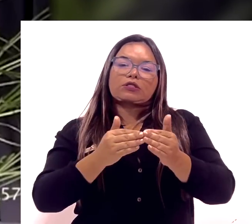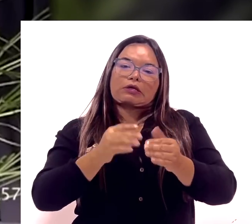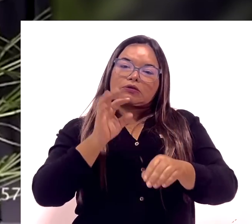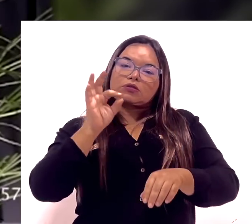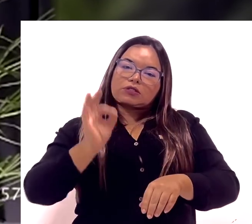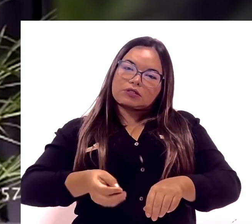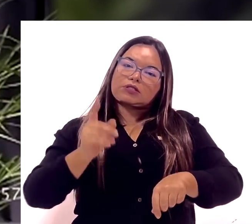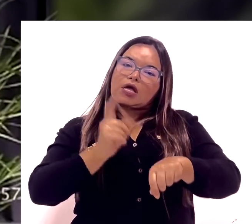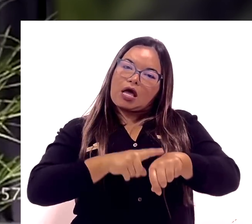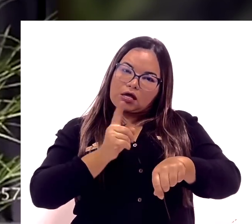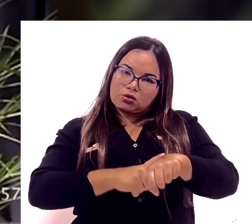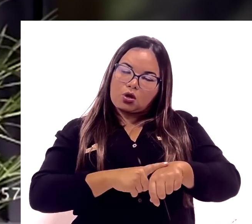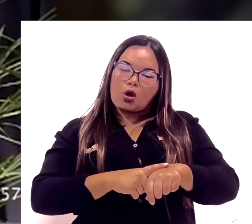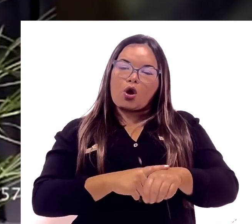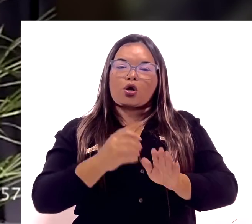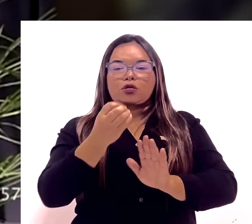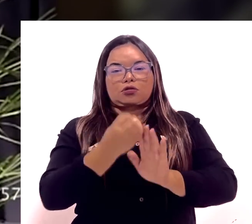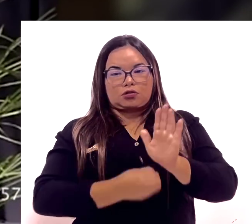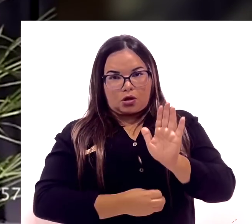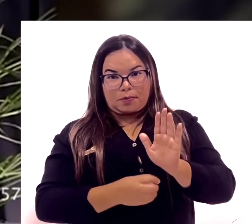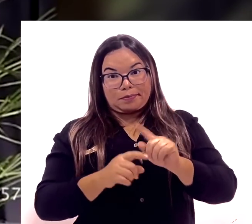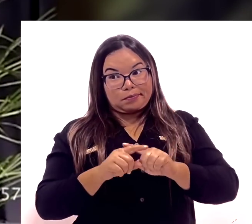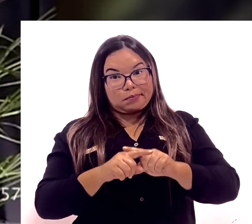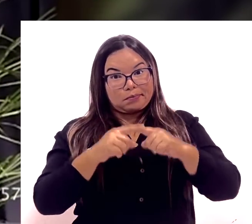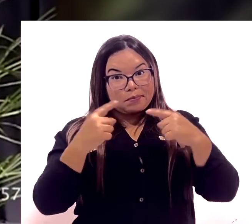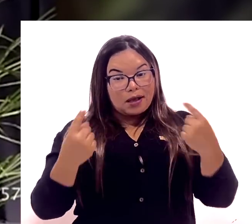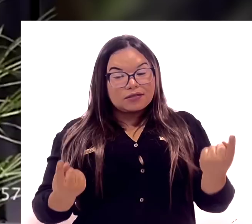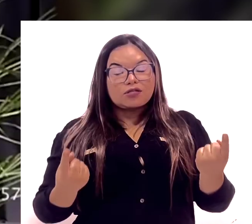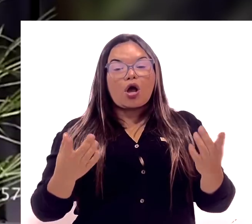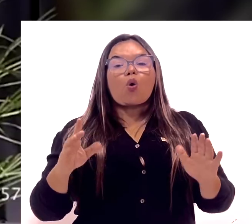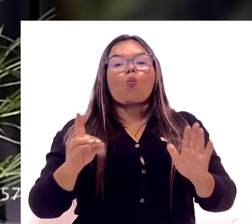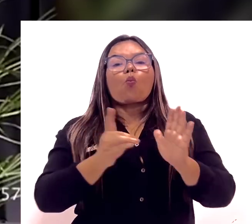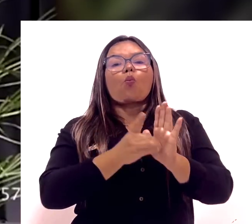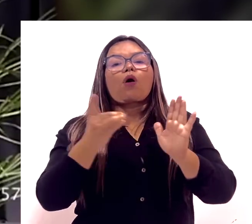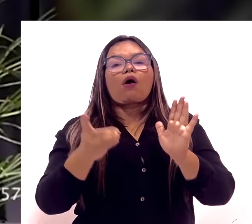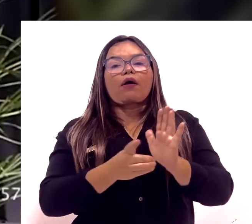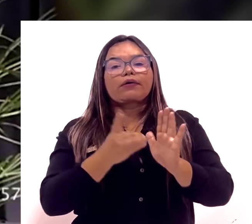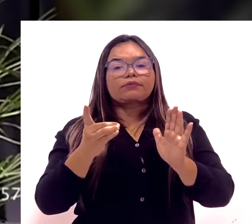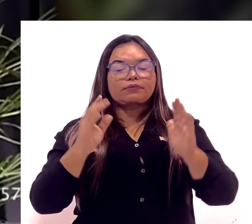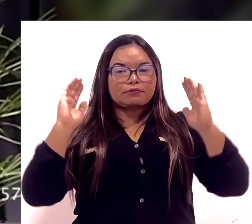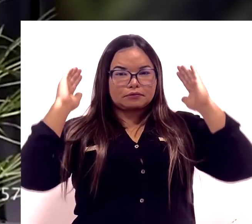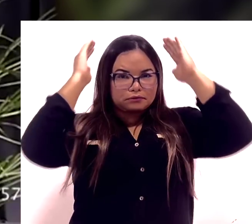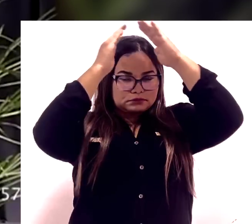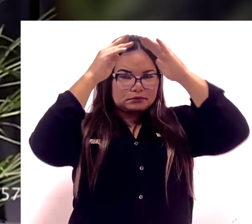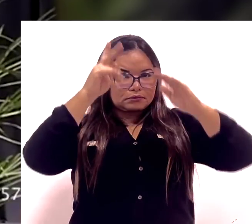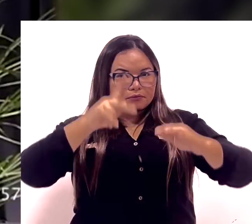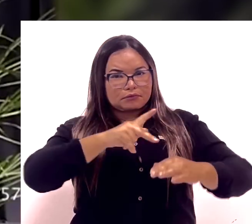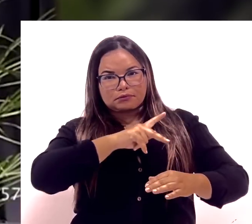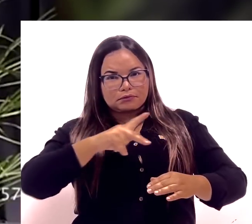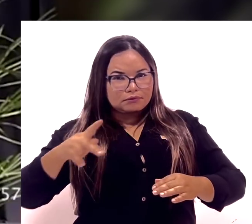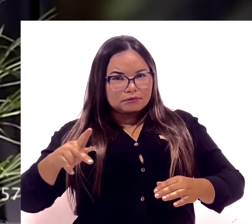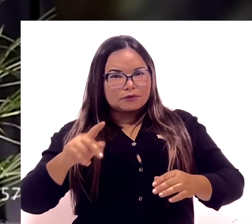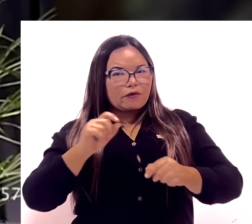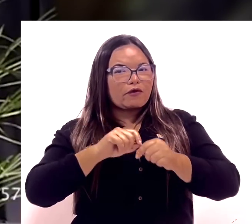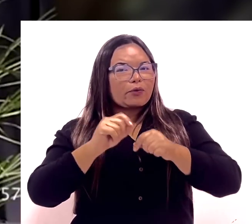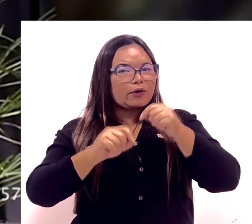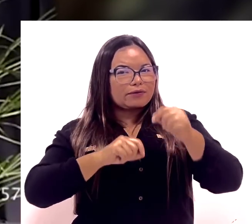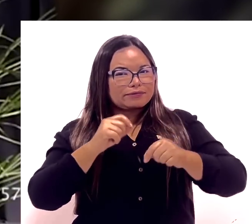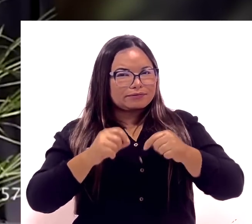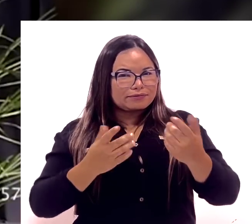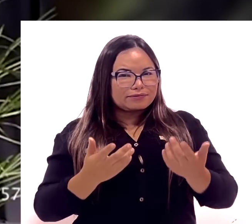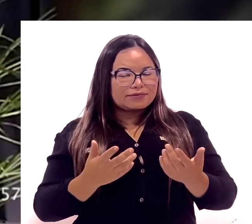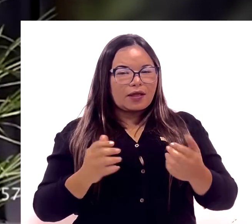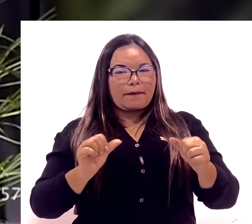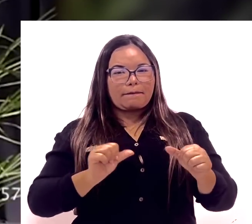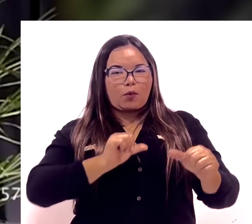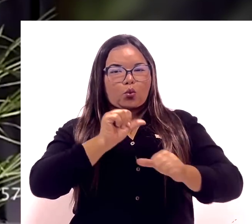E então, que decreto faz o papado? Se ocorre a festa no dia da Páscoa original, então o Papa muda